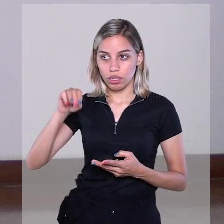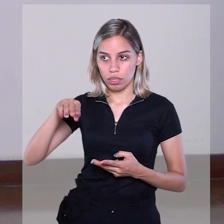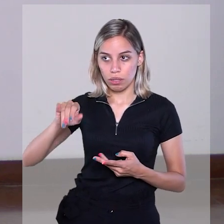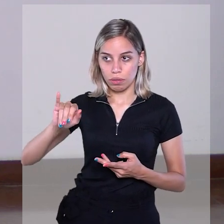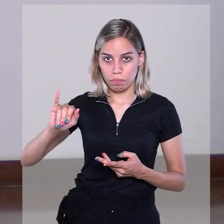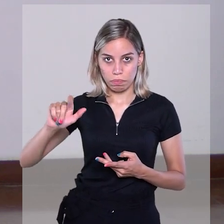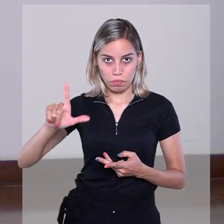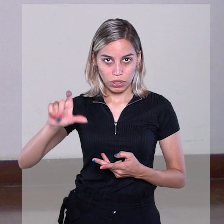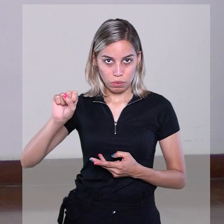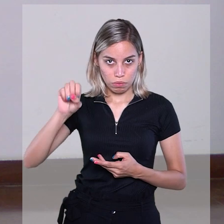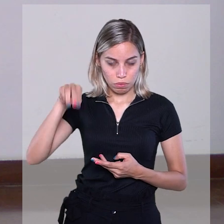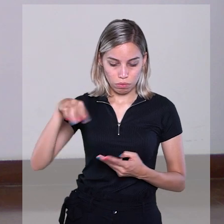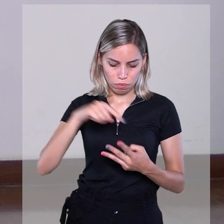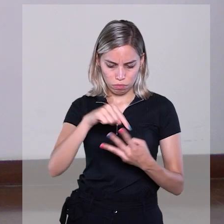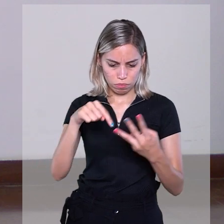aqui e tá bom.